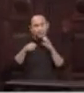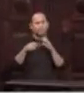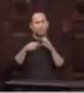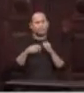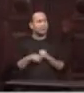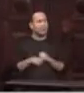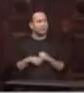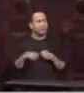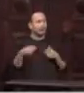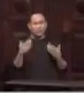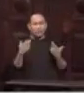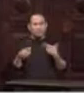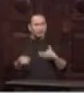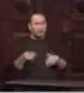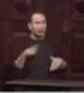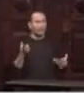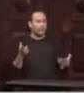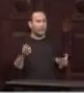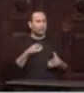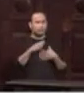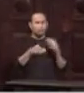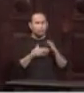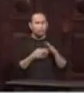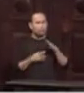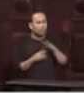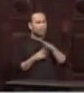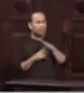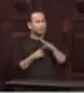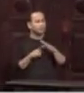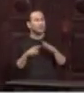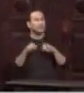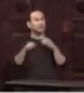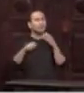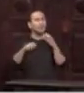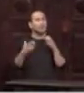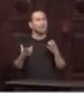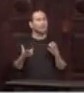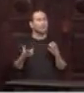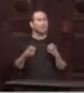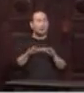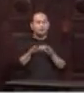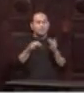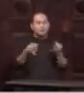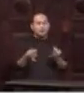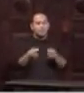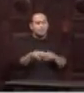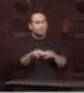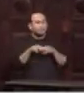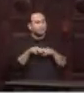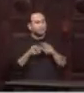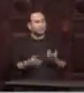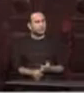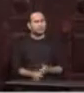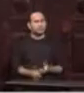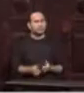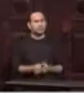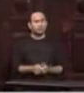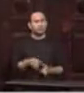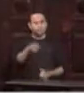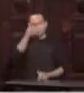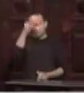nós temos aqui. Toda rodoviária tem câmera de filmagem de vídeo. É simplesmente para recolher, para que as